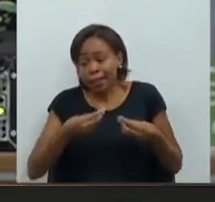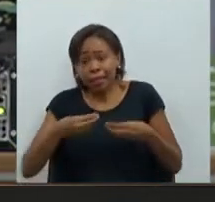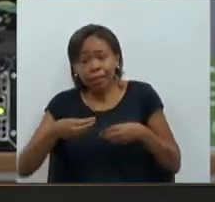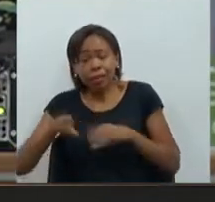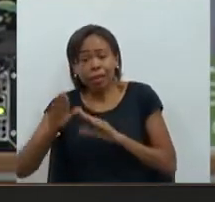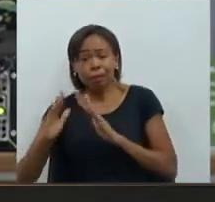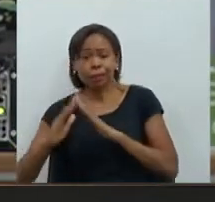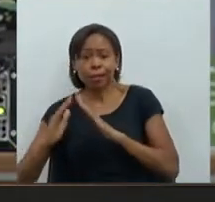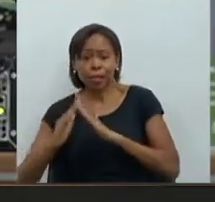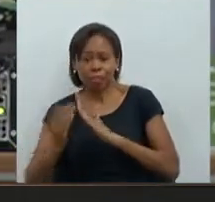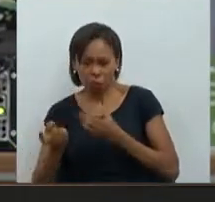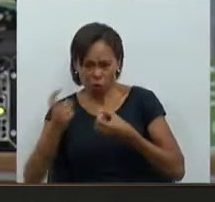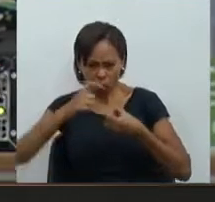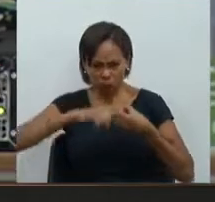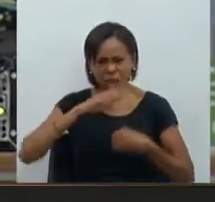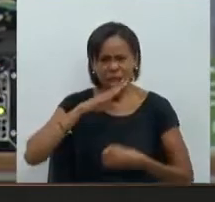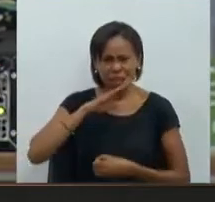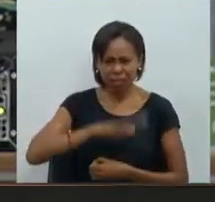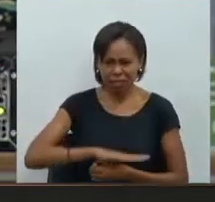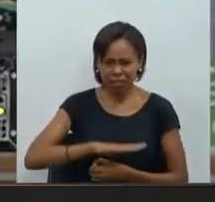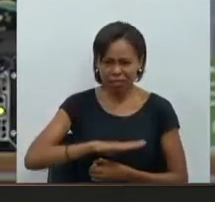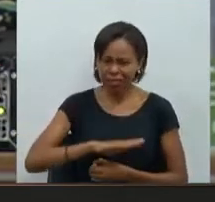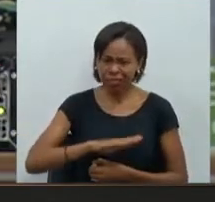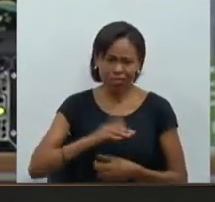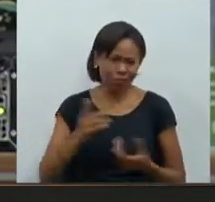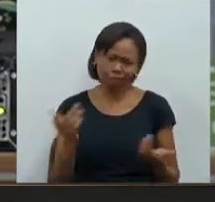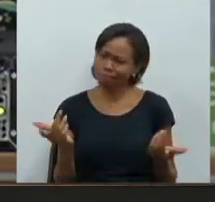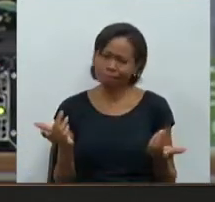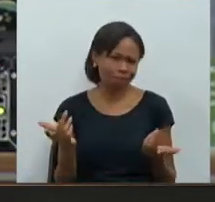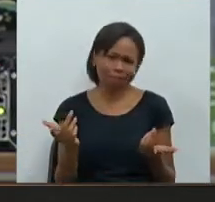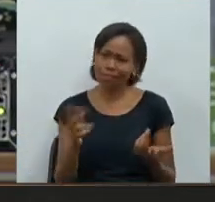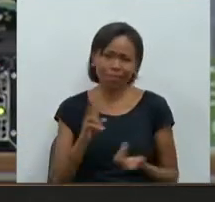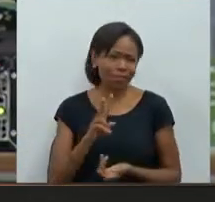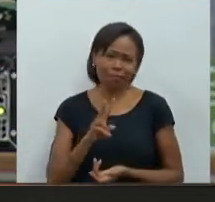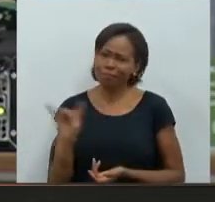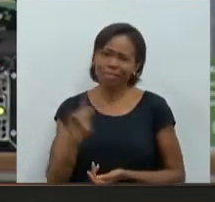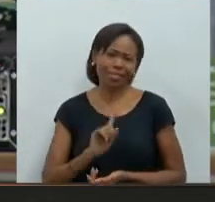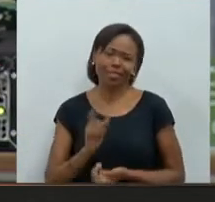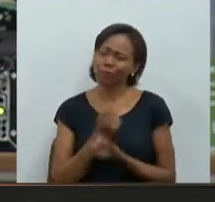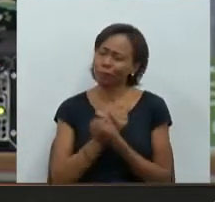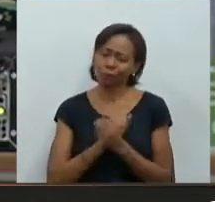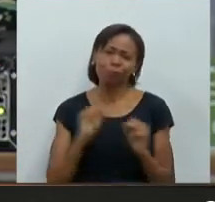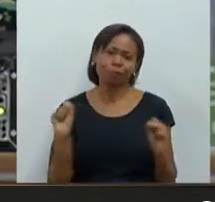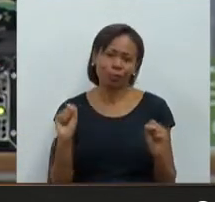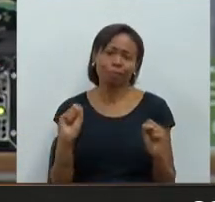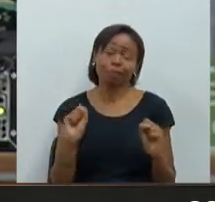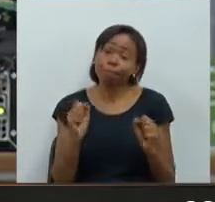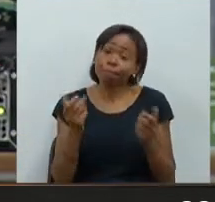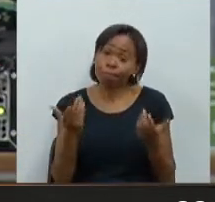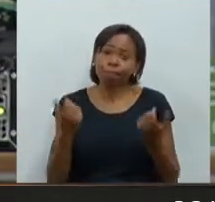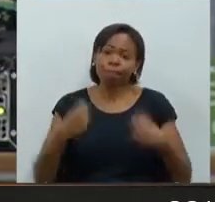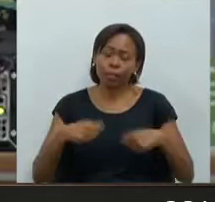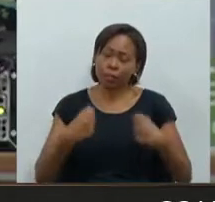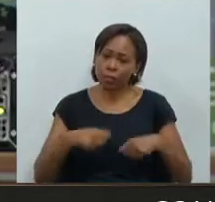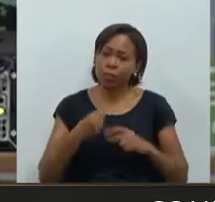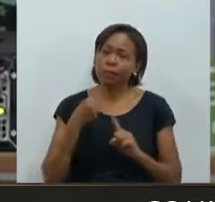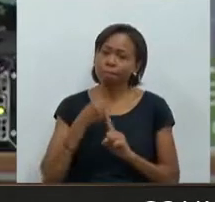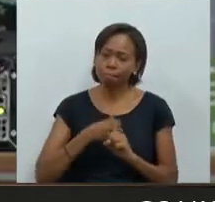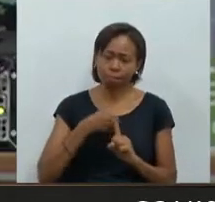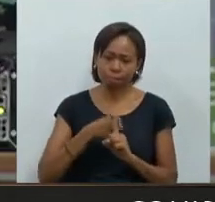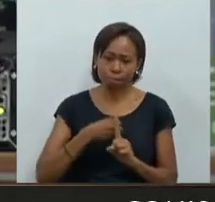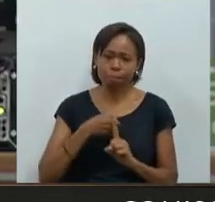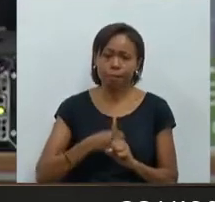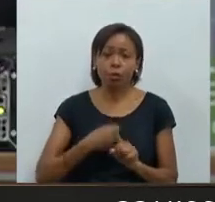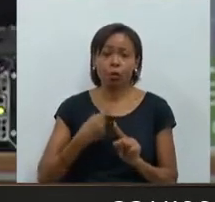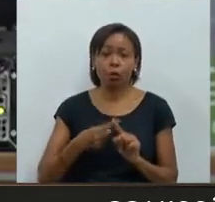vão, não frequentam o contraturno por causa disso. Então, nós precisamos, sim, lutar por eles, porque